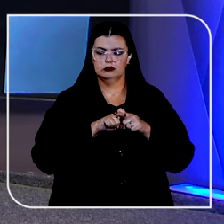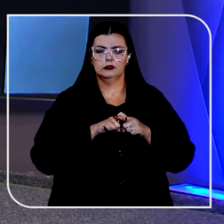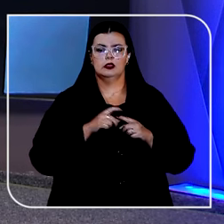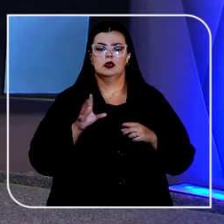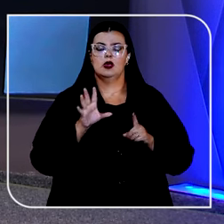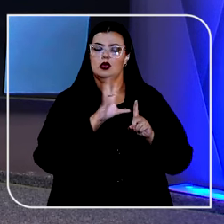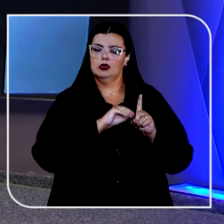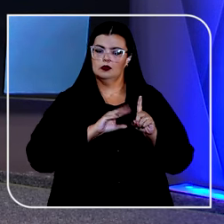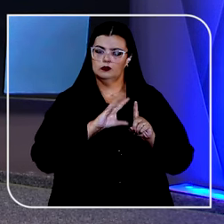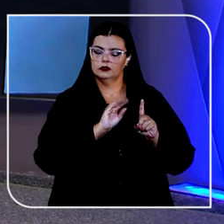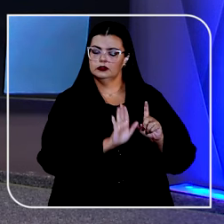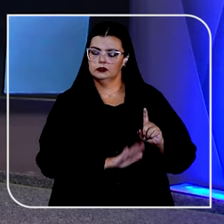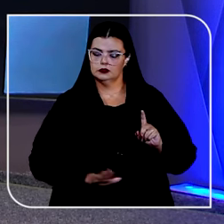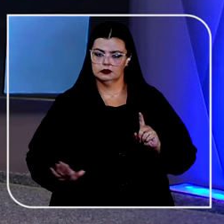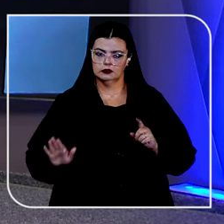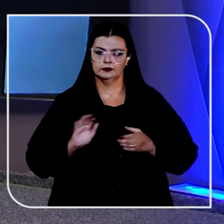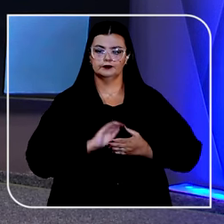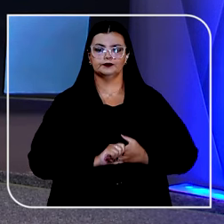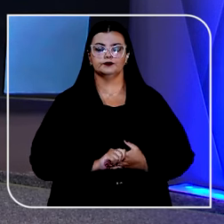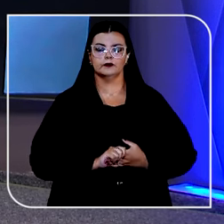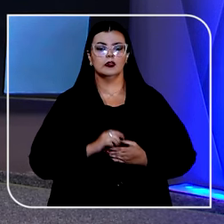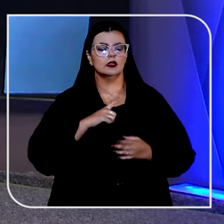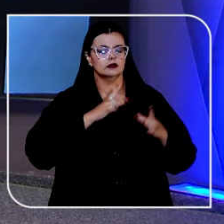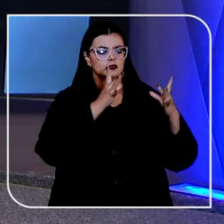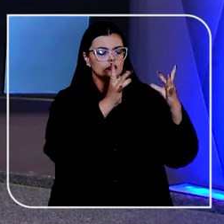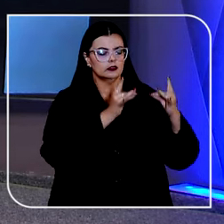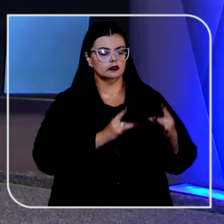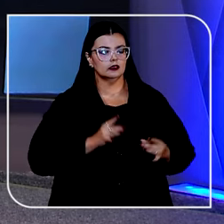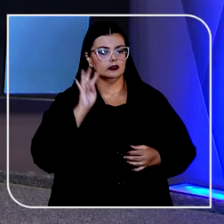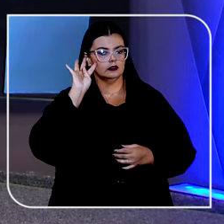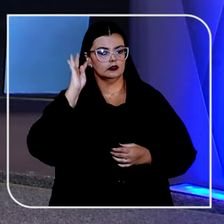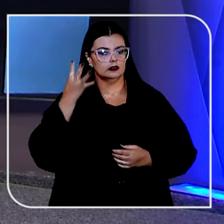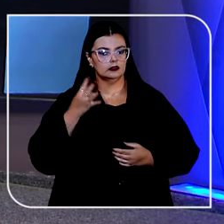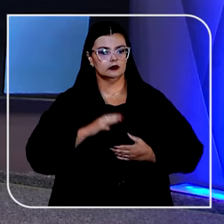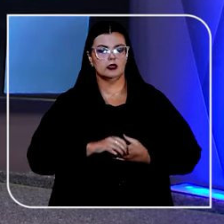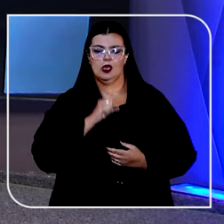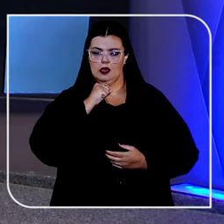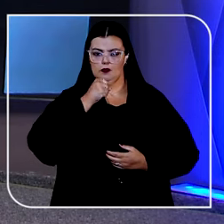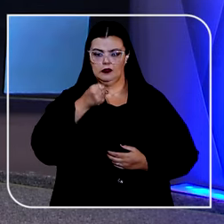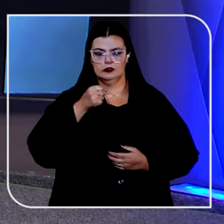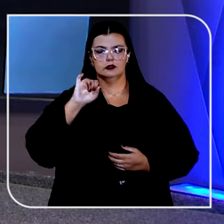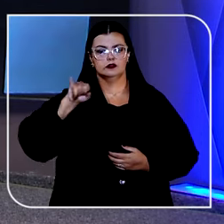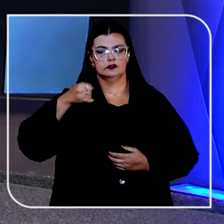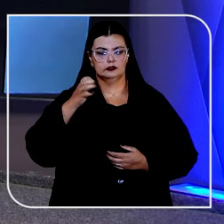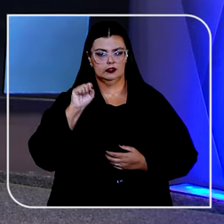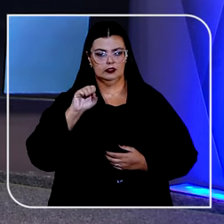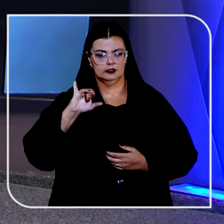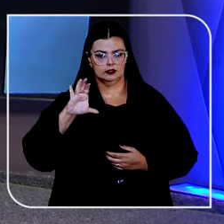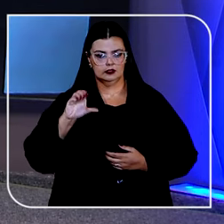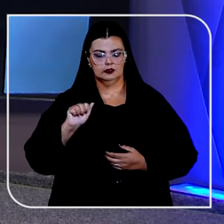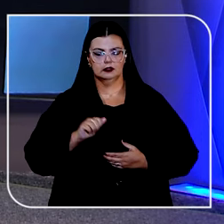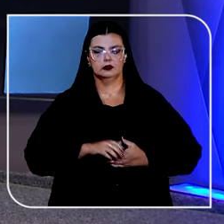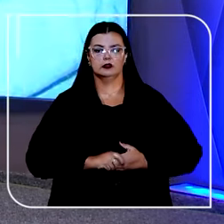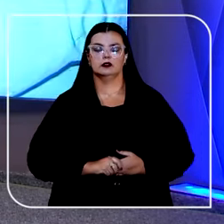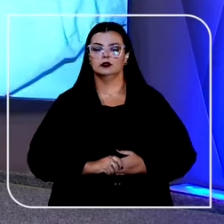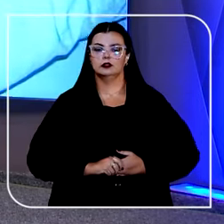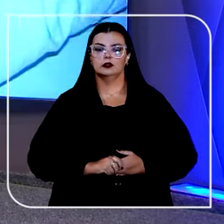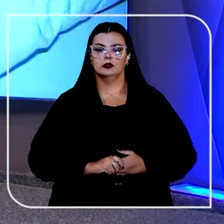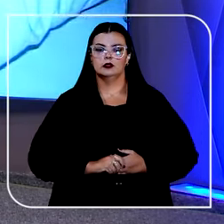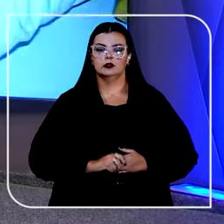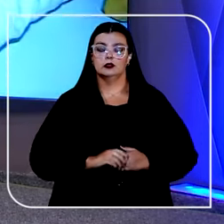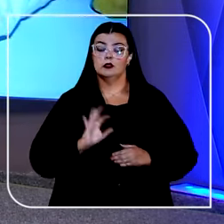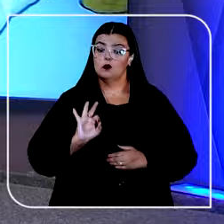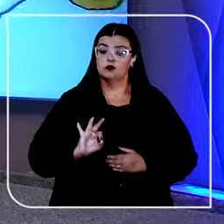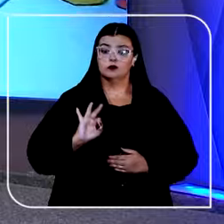sexual na infância quem tem os detalhes da decisão é a repórter Jéssica Castro por